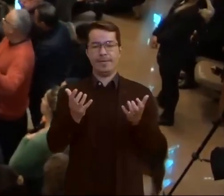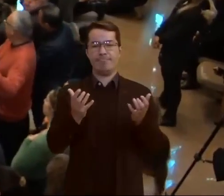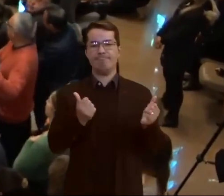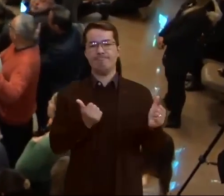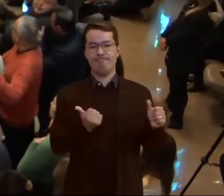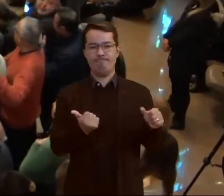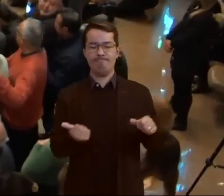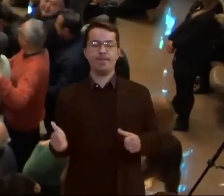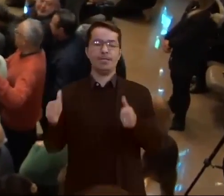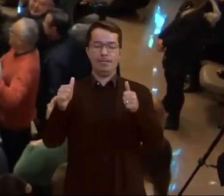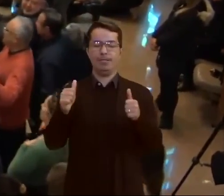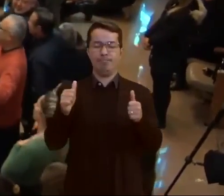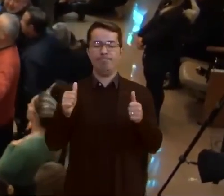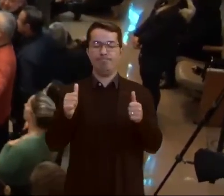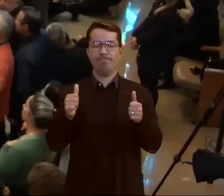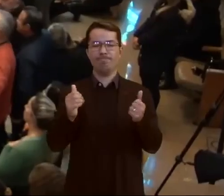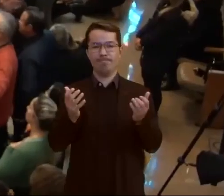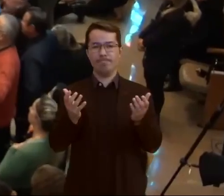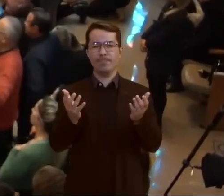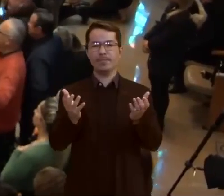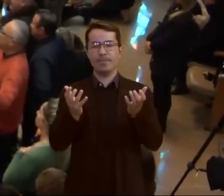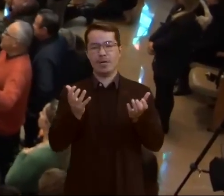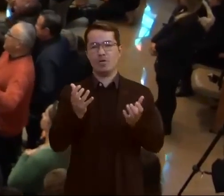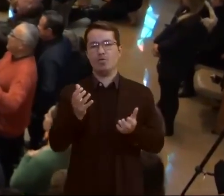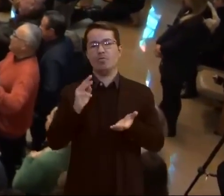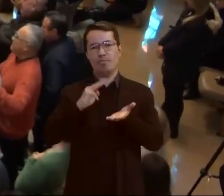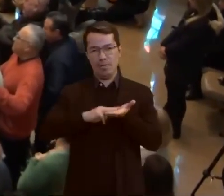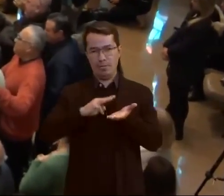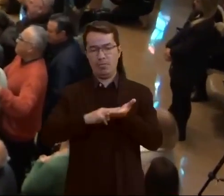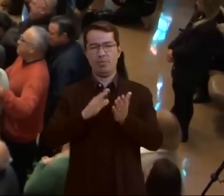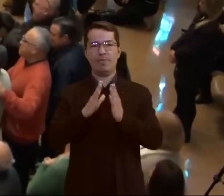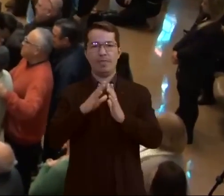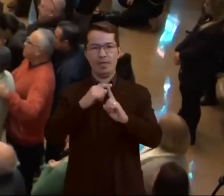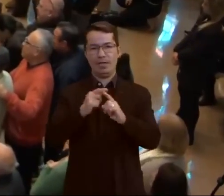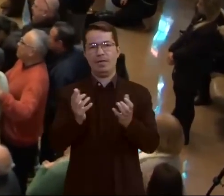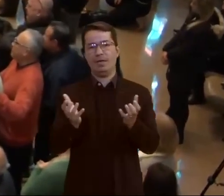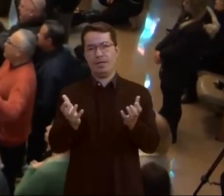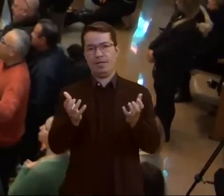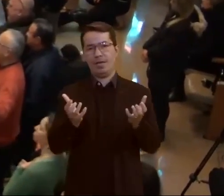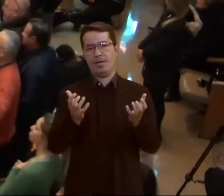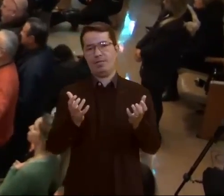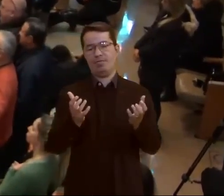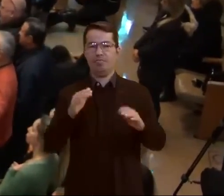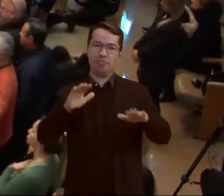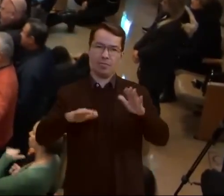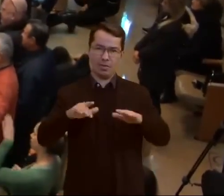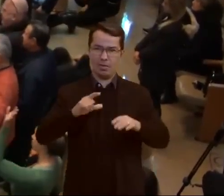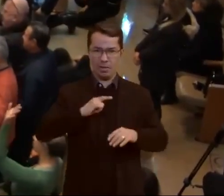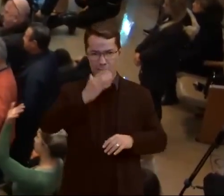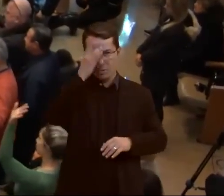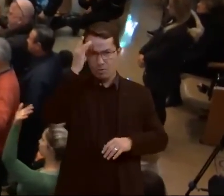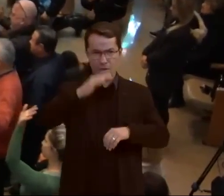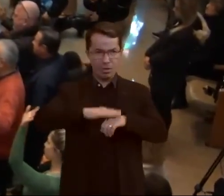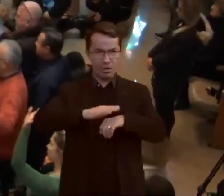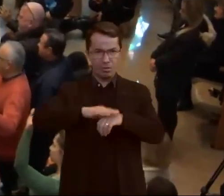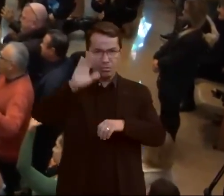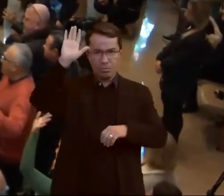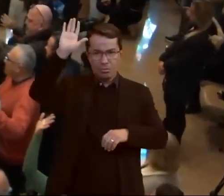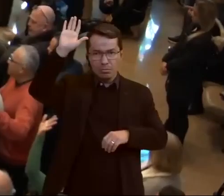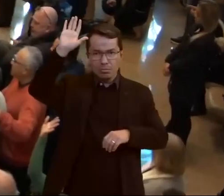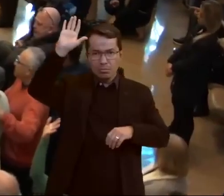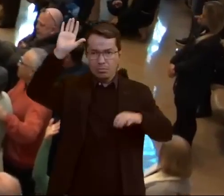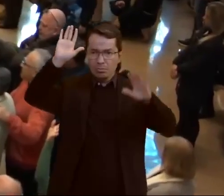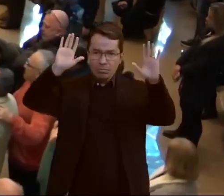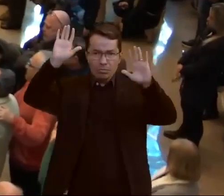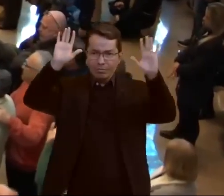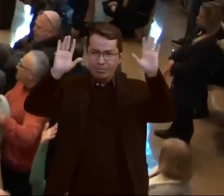na igreja, de resolver essa questão pendente e dizer, esse aqui é o meu lugar no reino de Deus. Tem aqui?